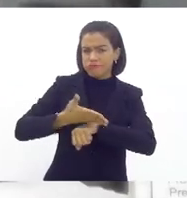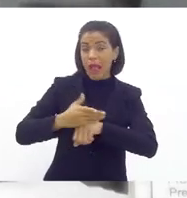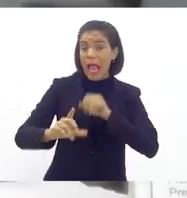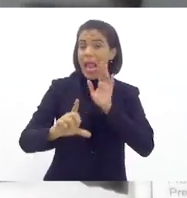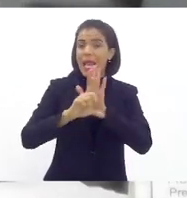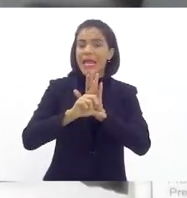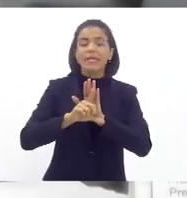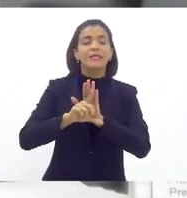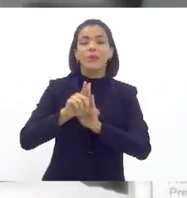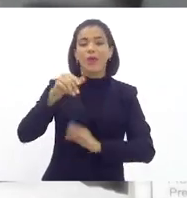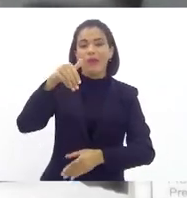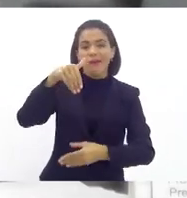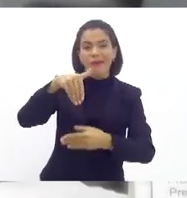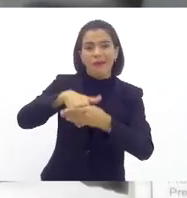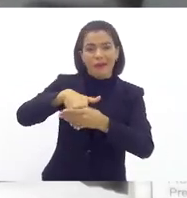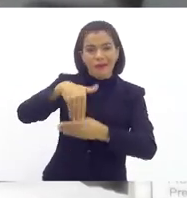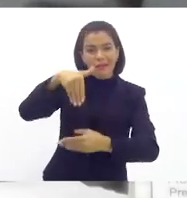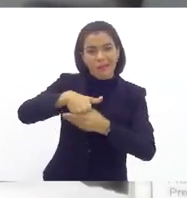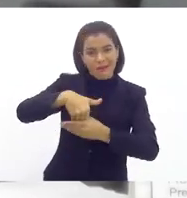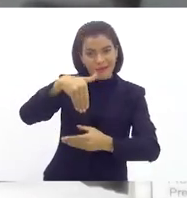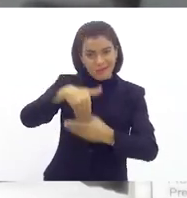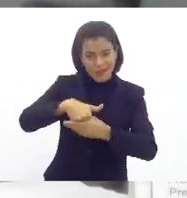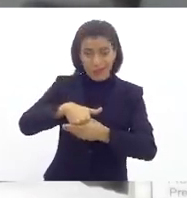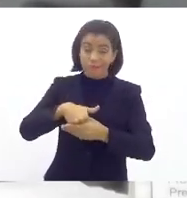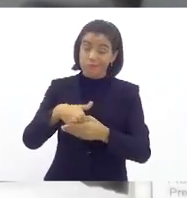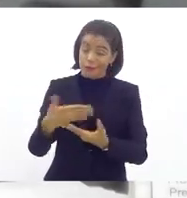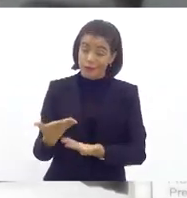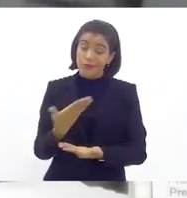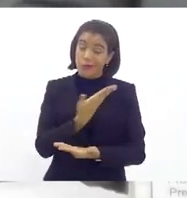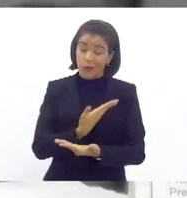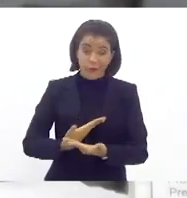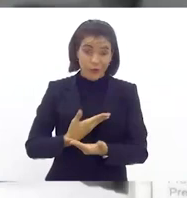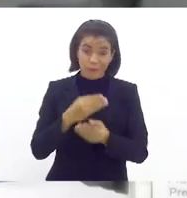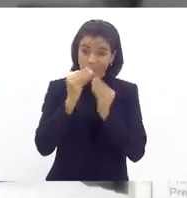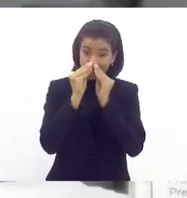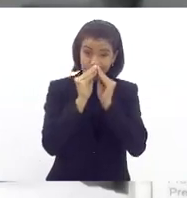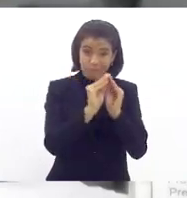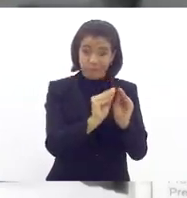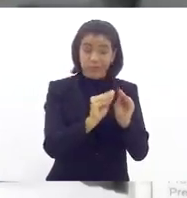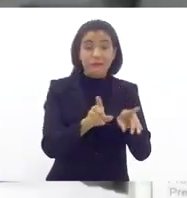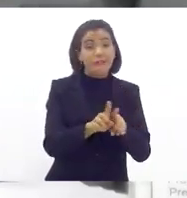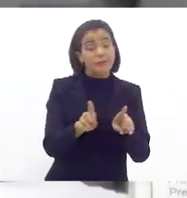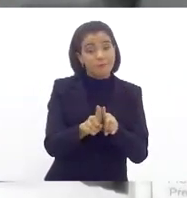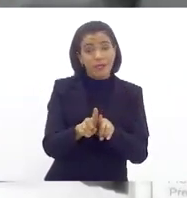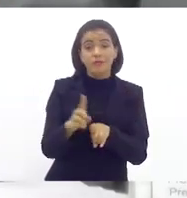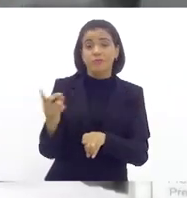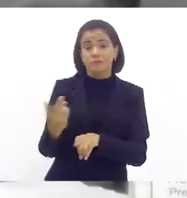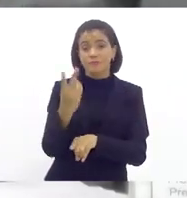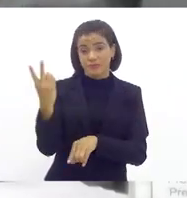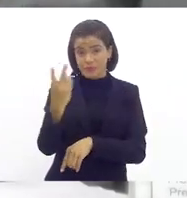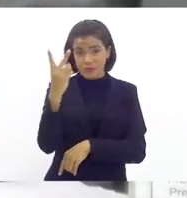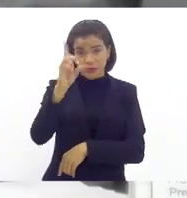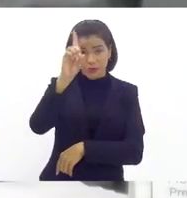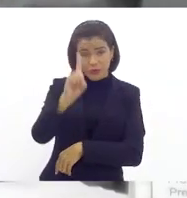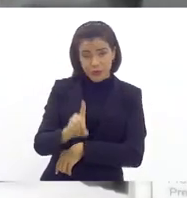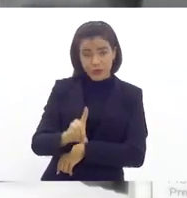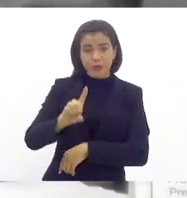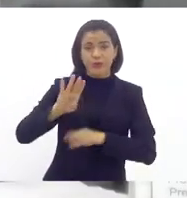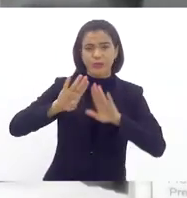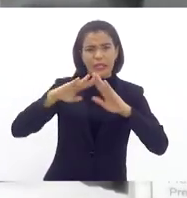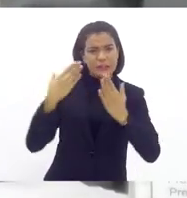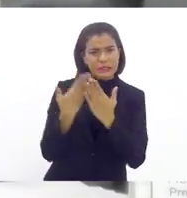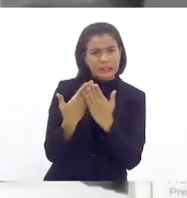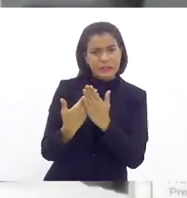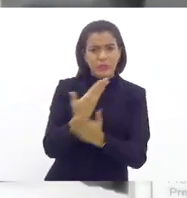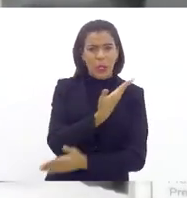direta para diretores, que o governo atual não está cumprindo, também da lei pela valorização dos diretores das escolas públicas,